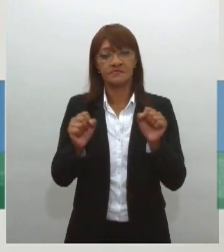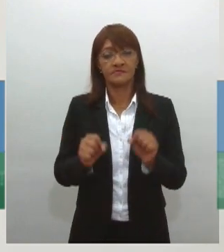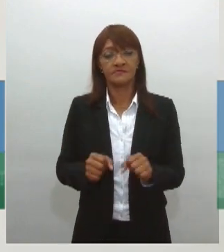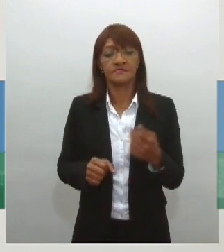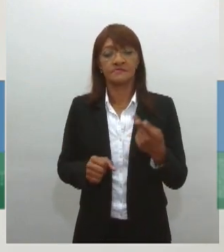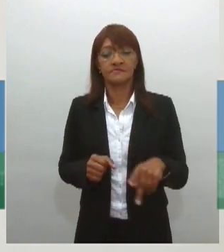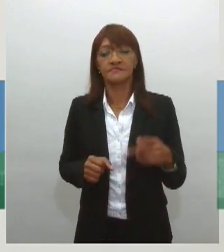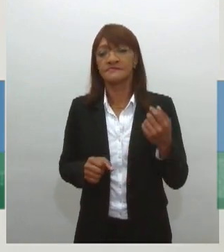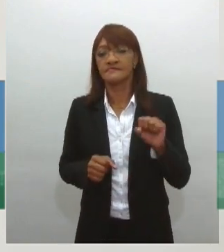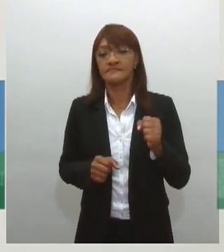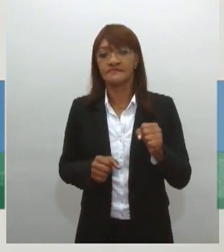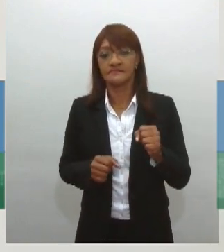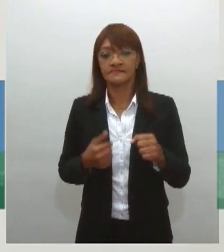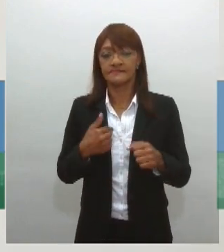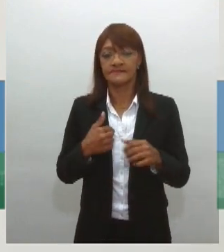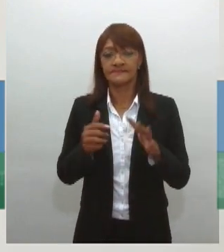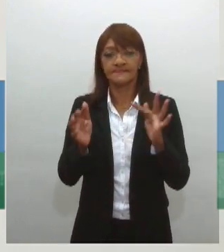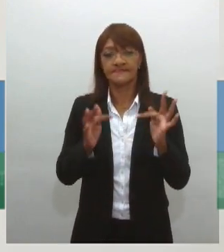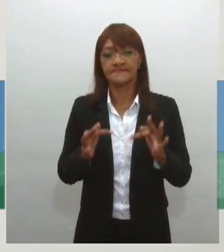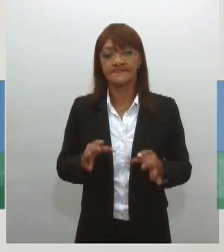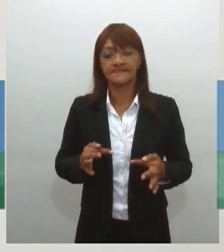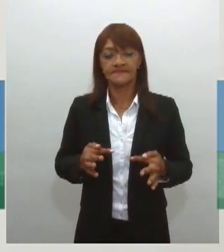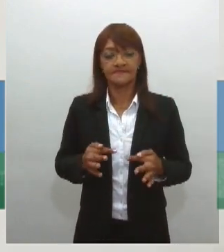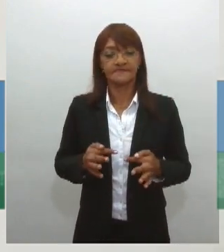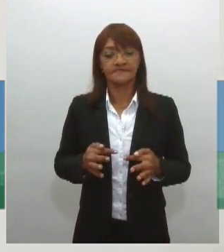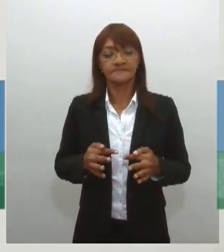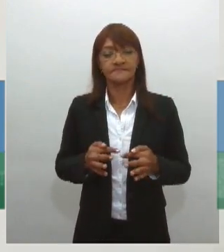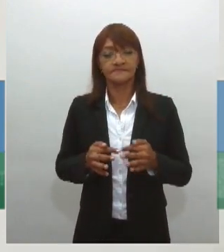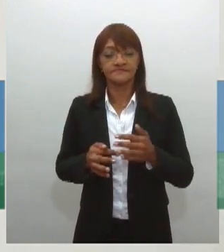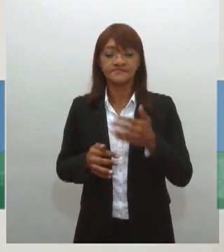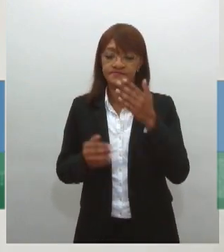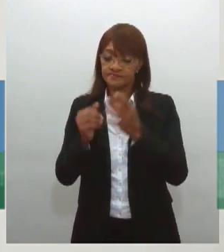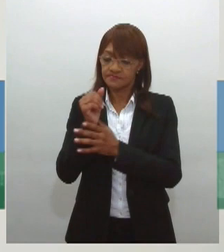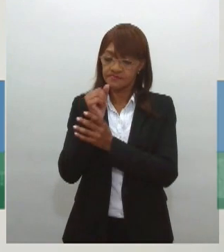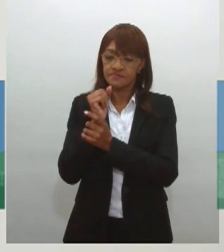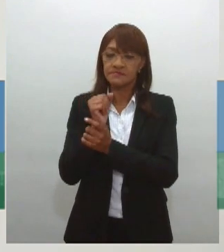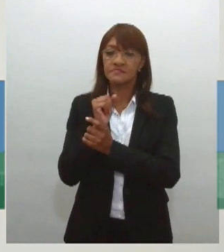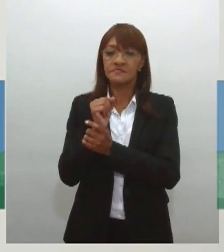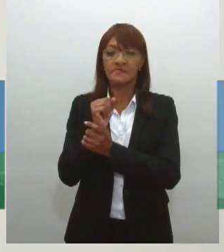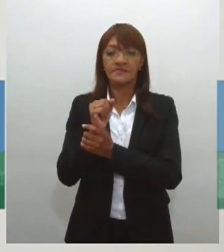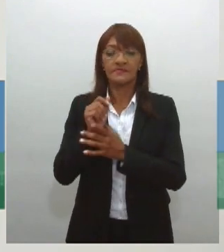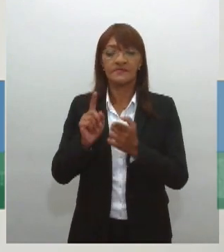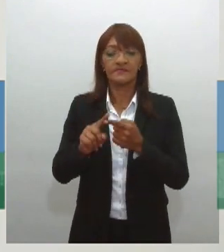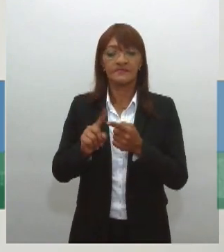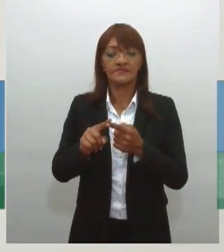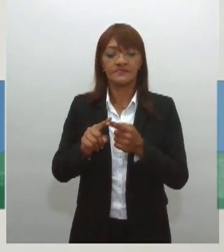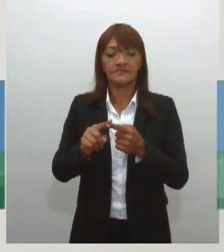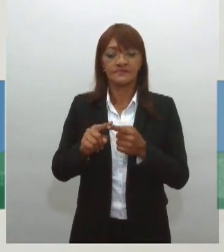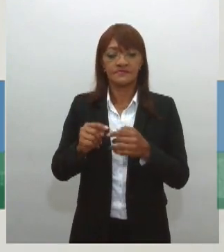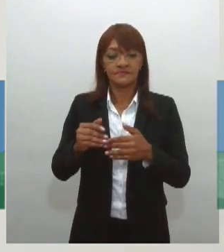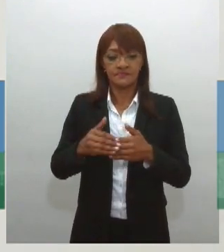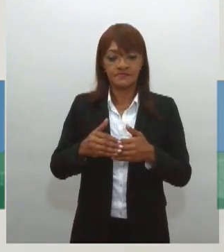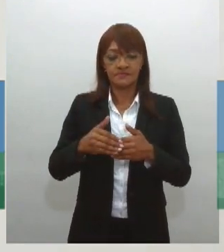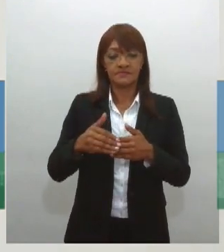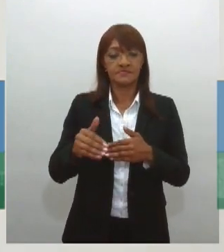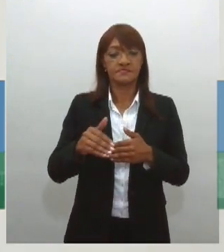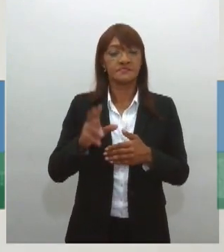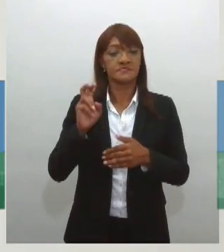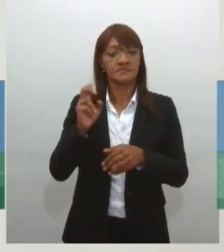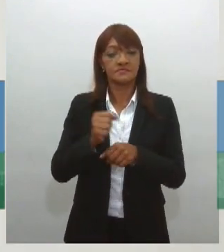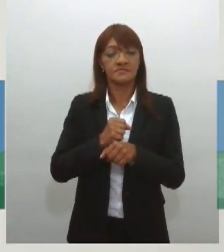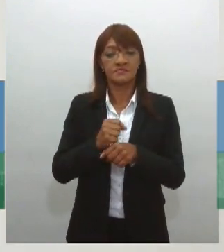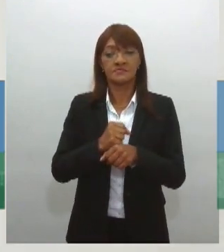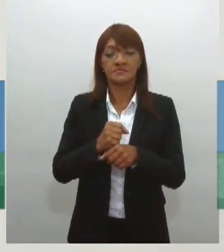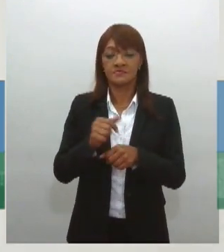animada, muito confiante de que nós teremos, até o fim do ano, nossos 75 municípios com a